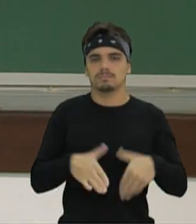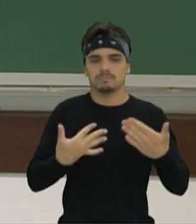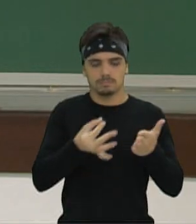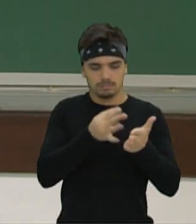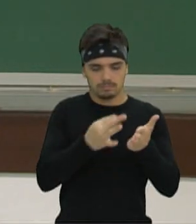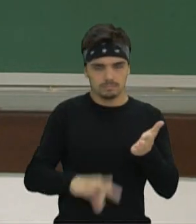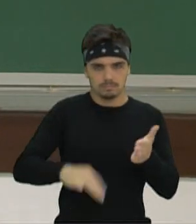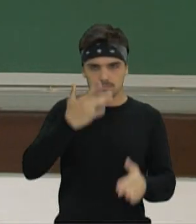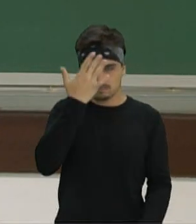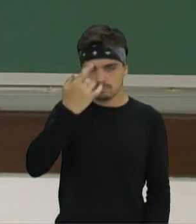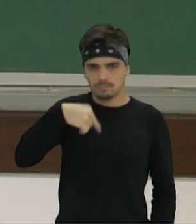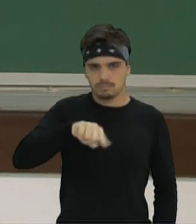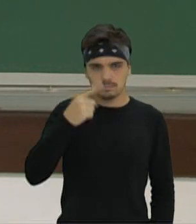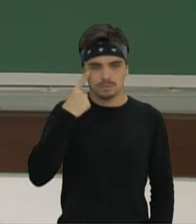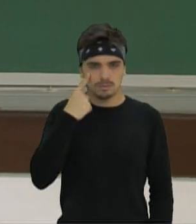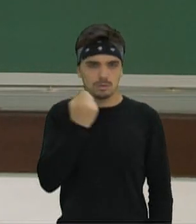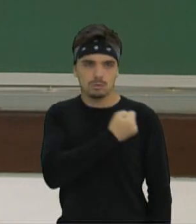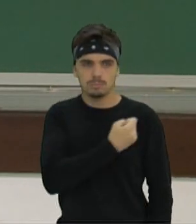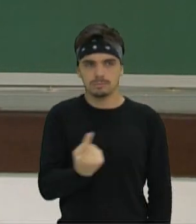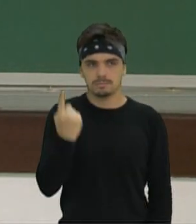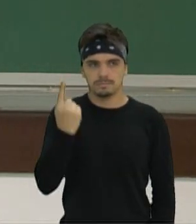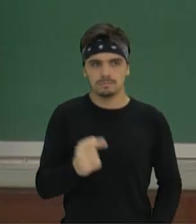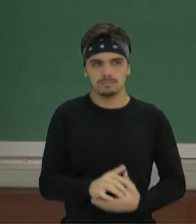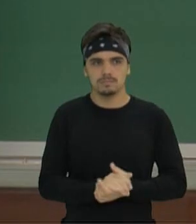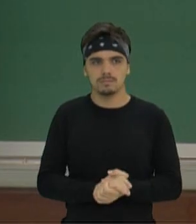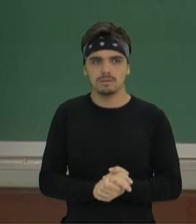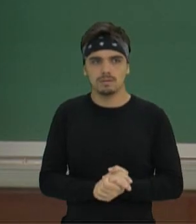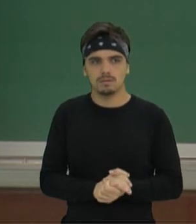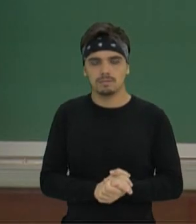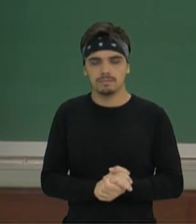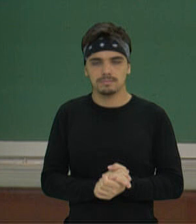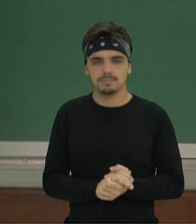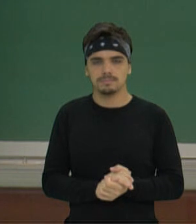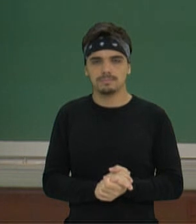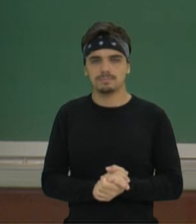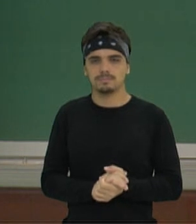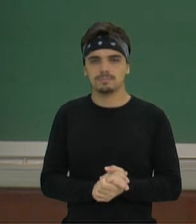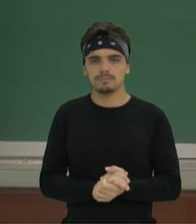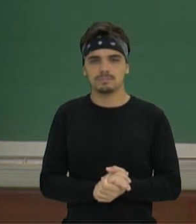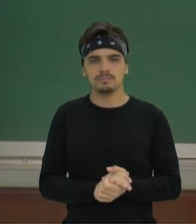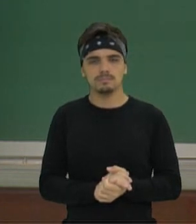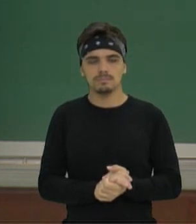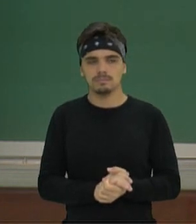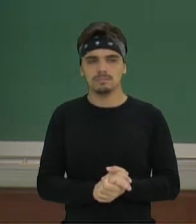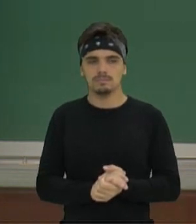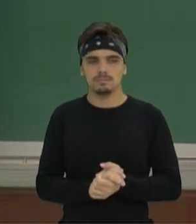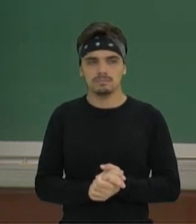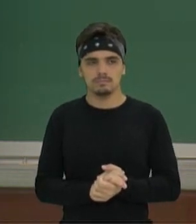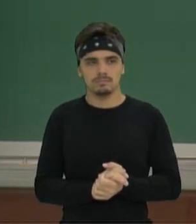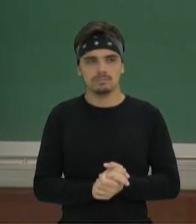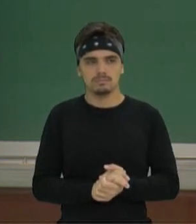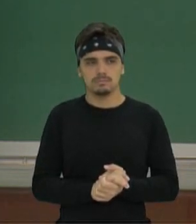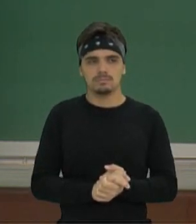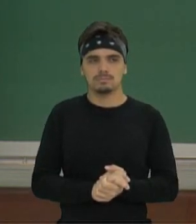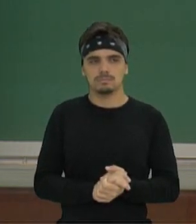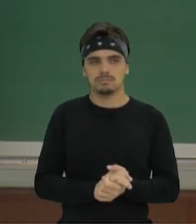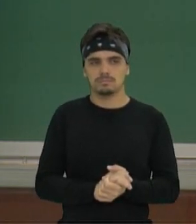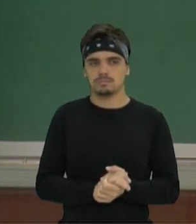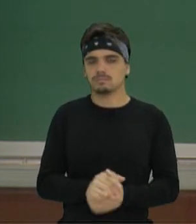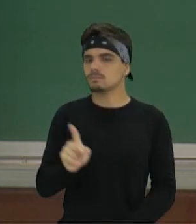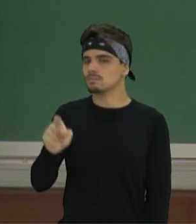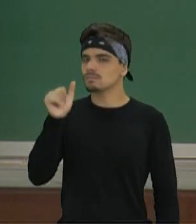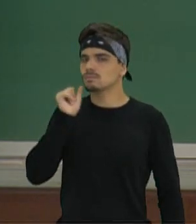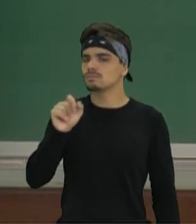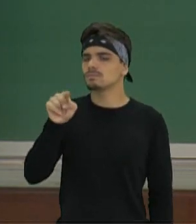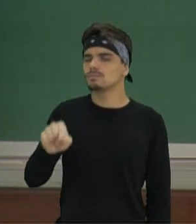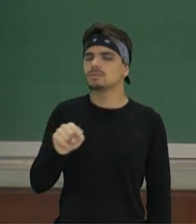Correção, pessoal. Number 1. She is someone whose heart suffers for love. Ela é alguém cujo